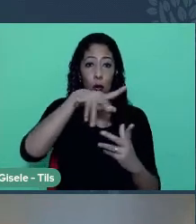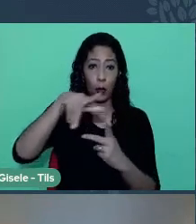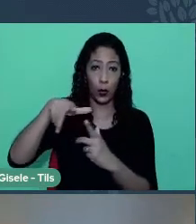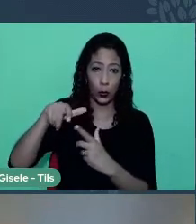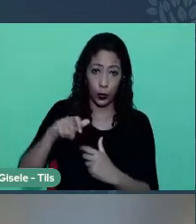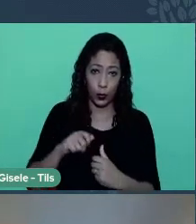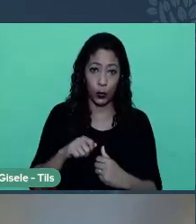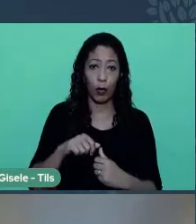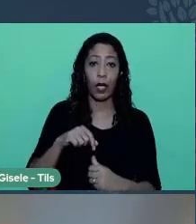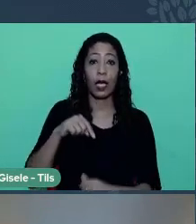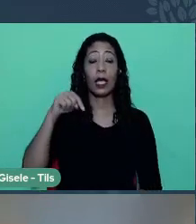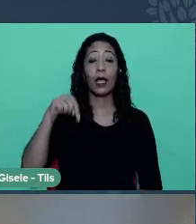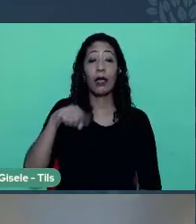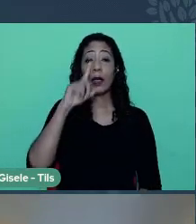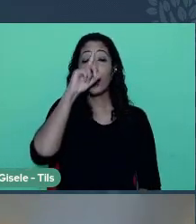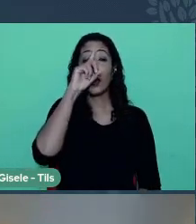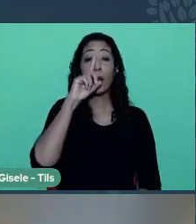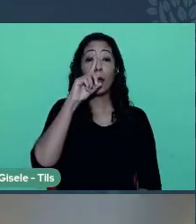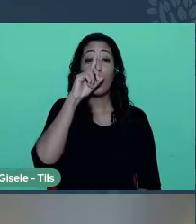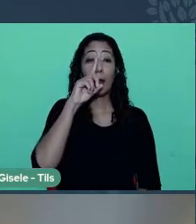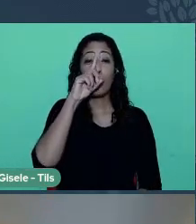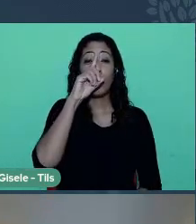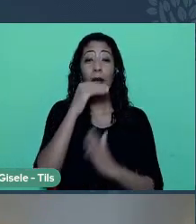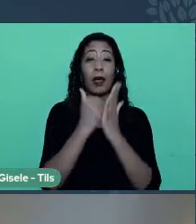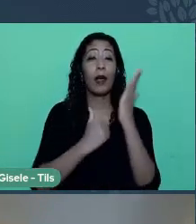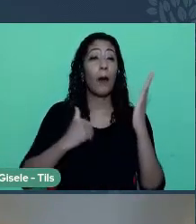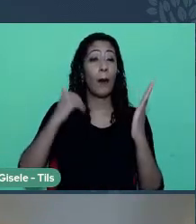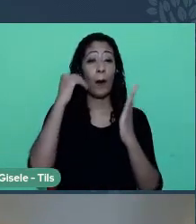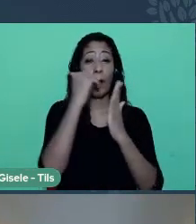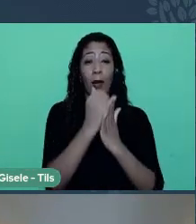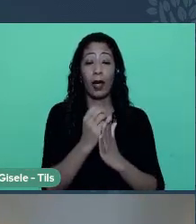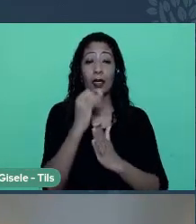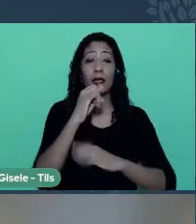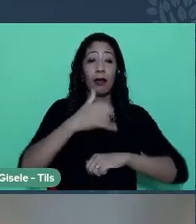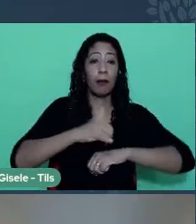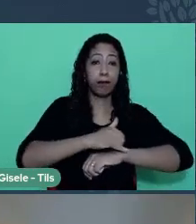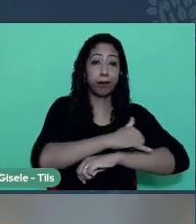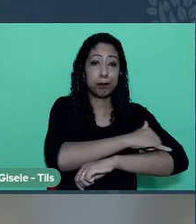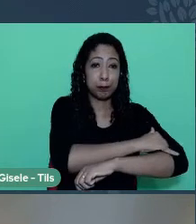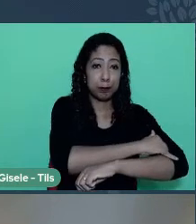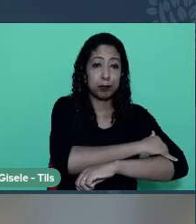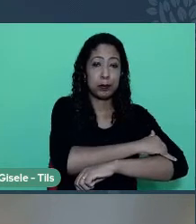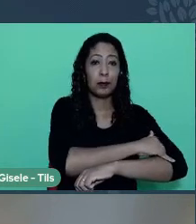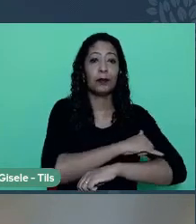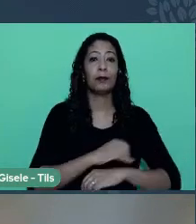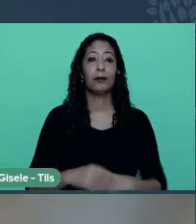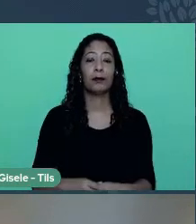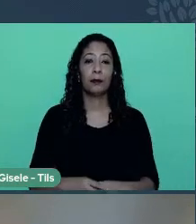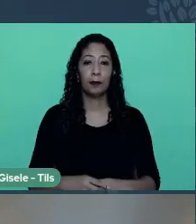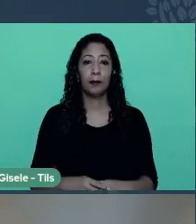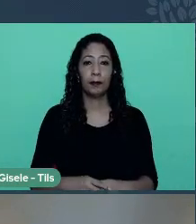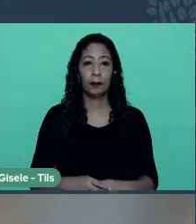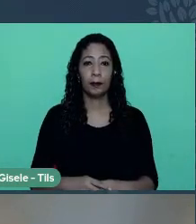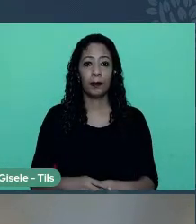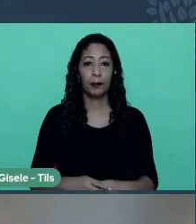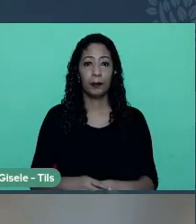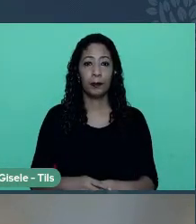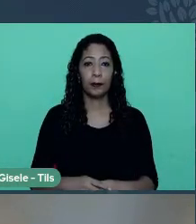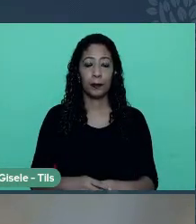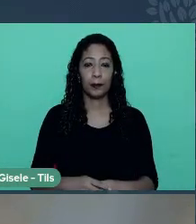E há um maior risco de ter asma quanto mais obesa é a pessoa. Então, o